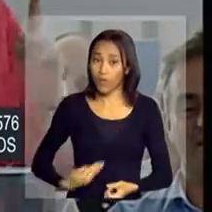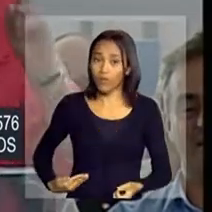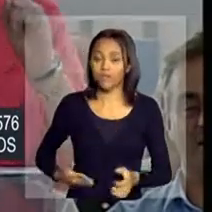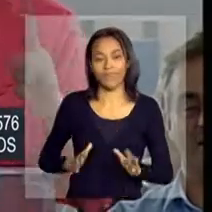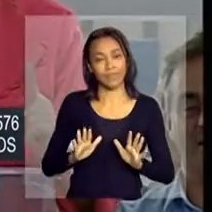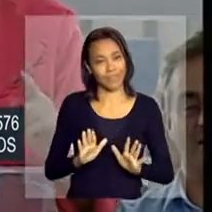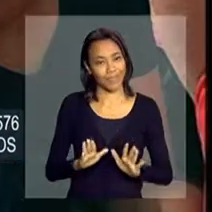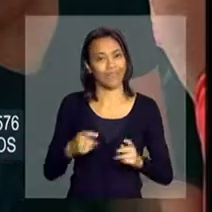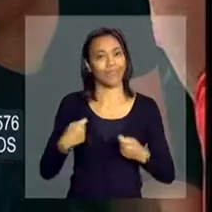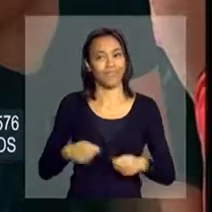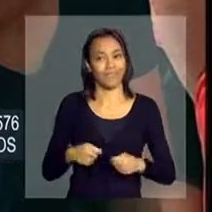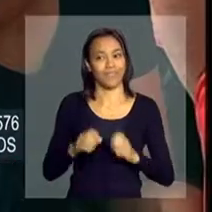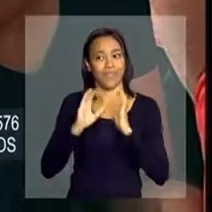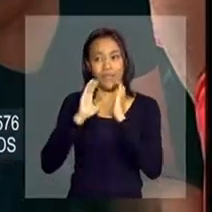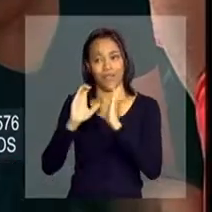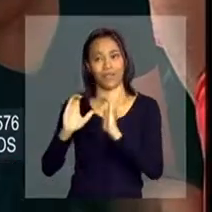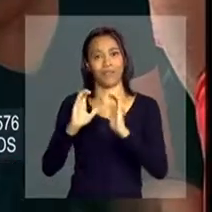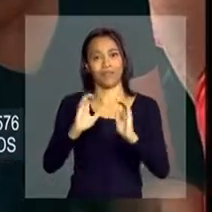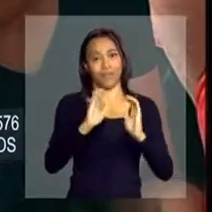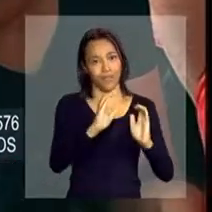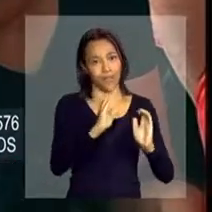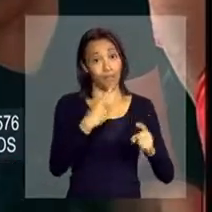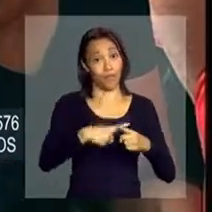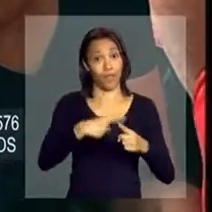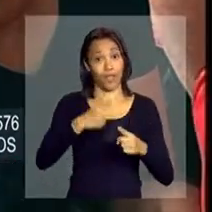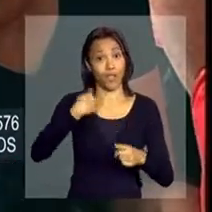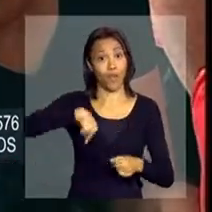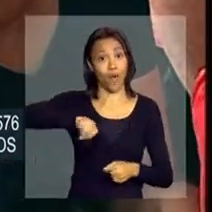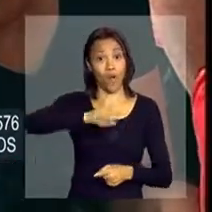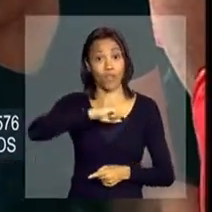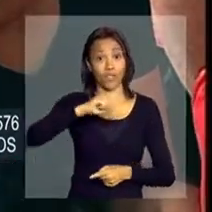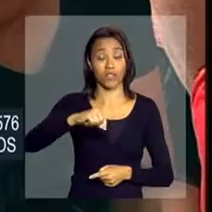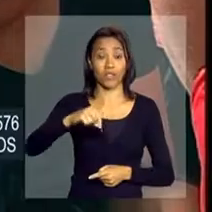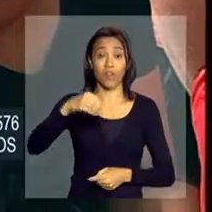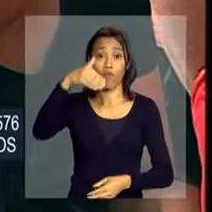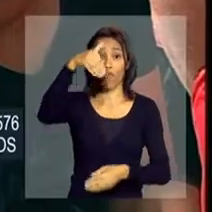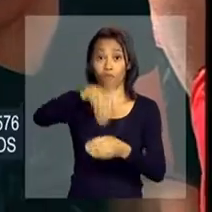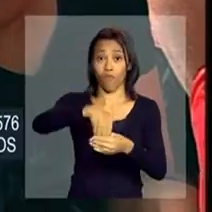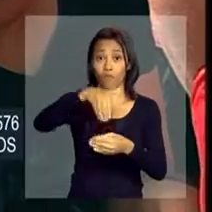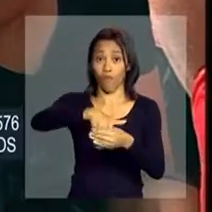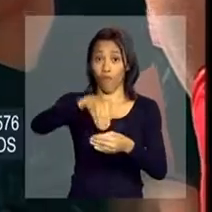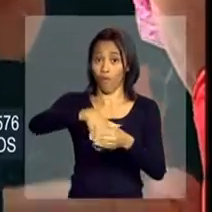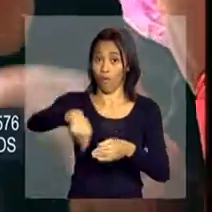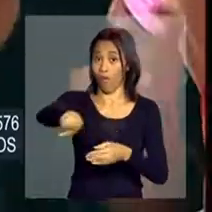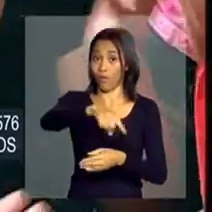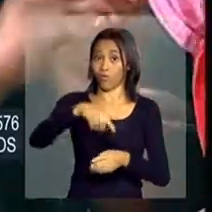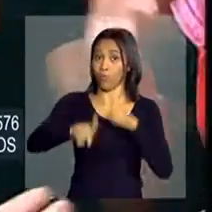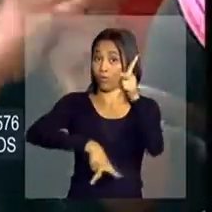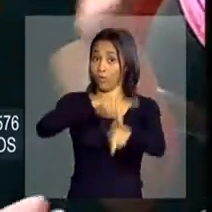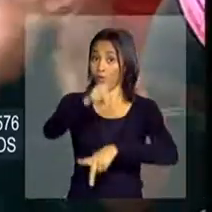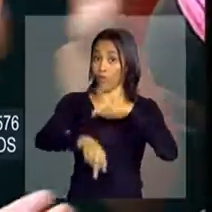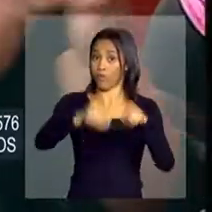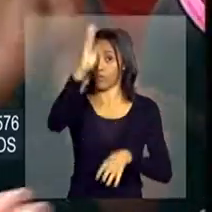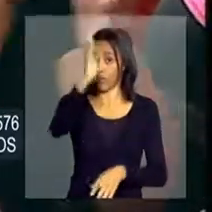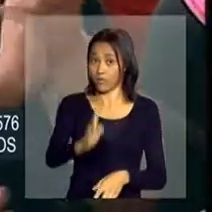nos respeitar, porque fomos eleitos pelo voto direto do povo brasileiro.